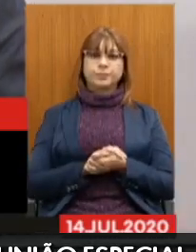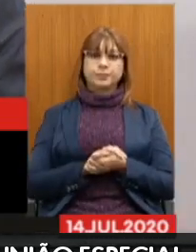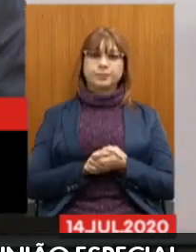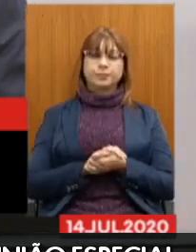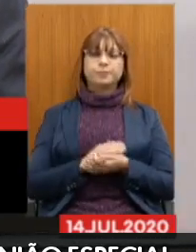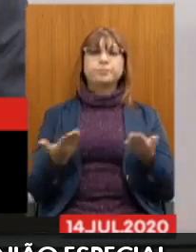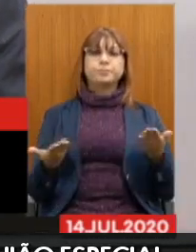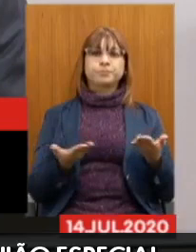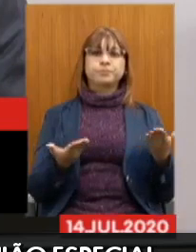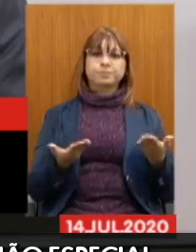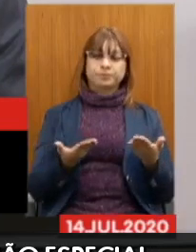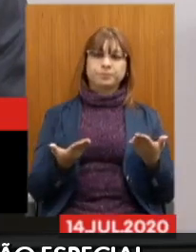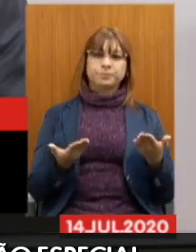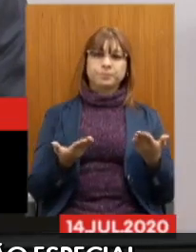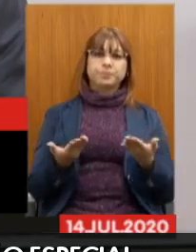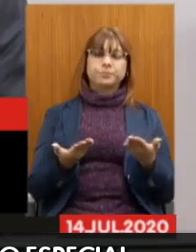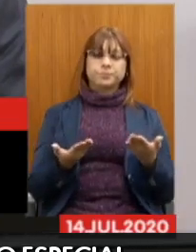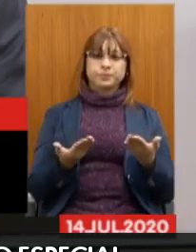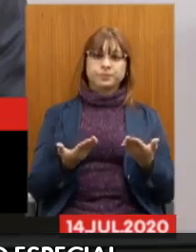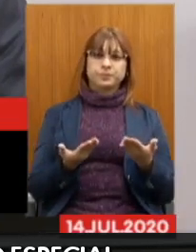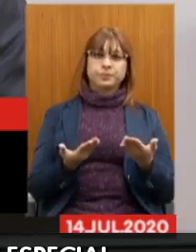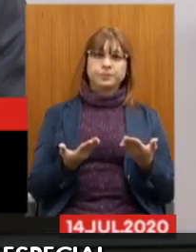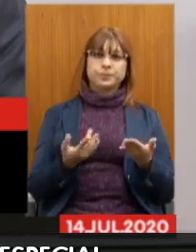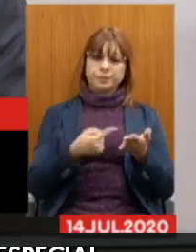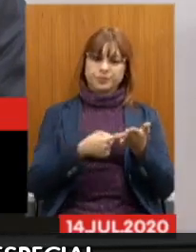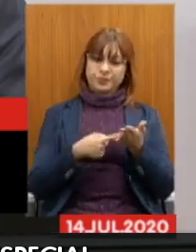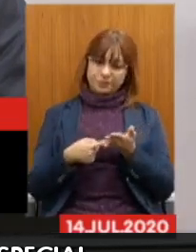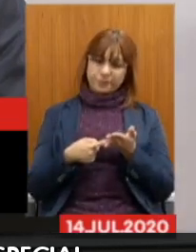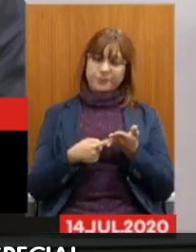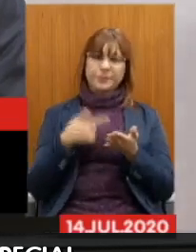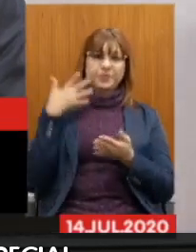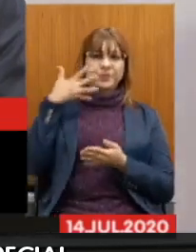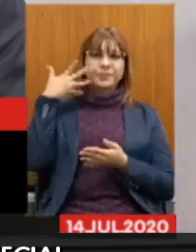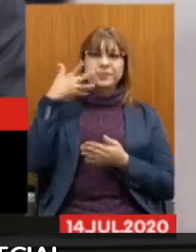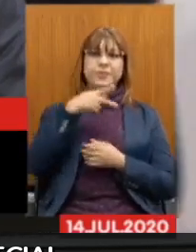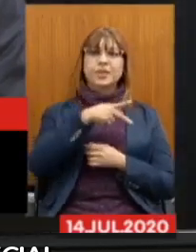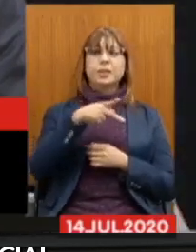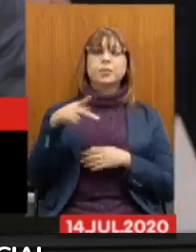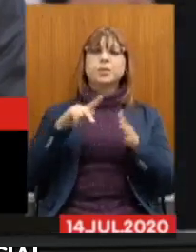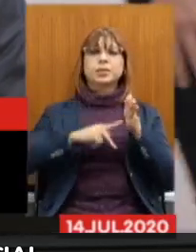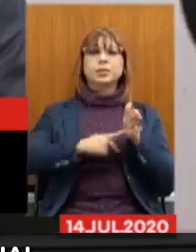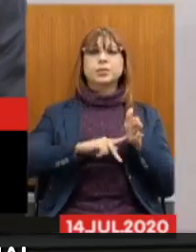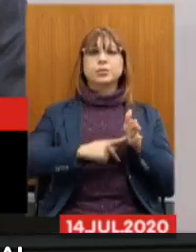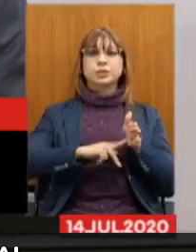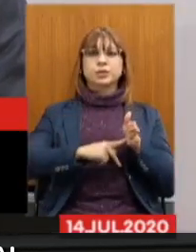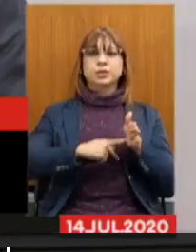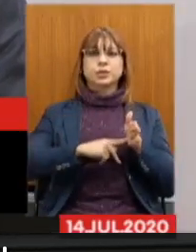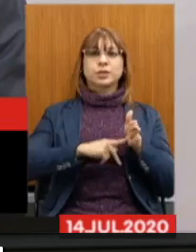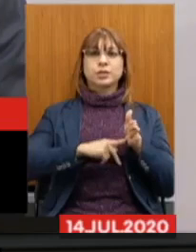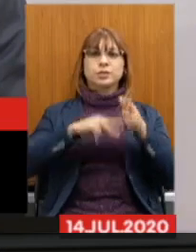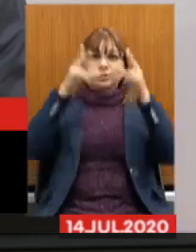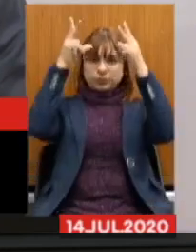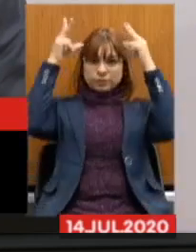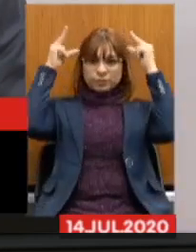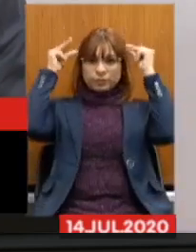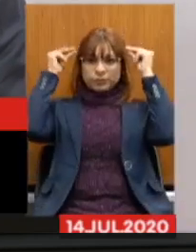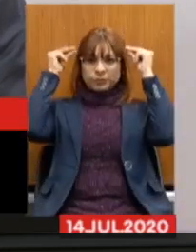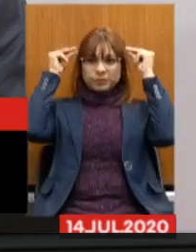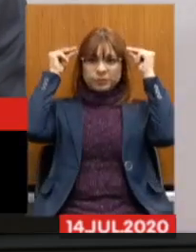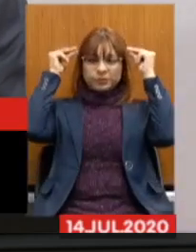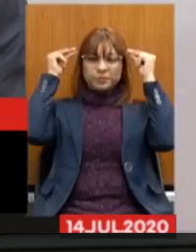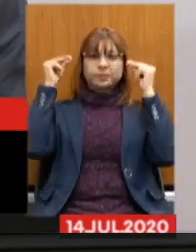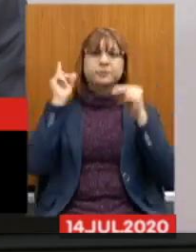Neste momento, quero convidar para fazer uso da palavra o presidente do Sindicato dos Enfermeiros de Minas